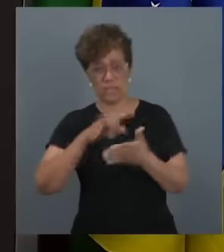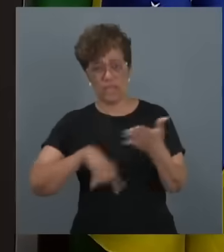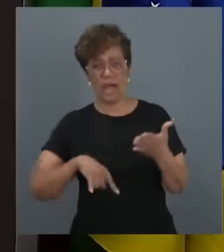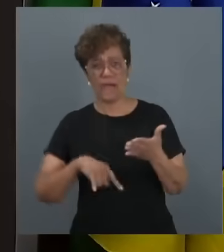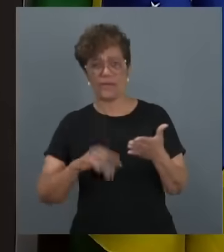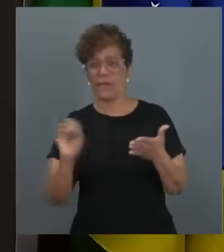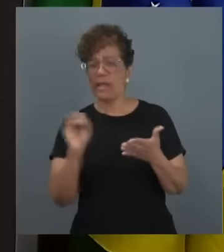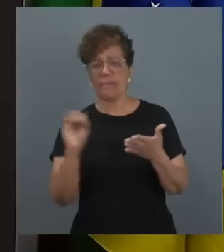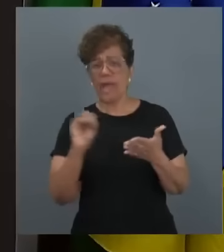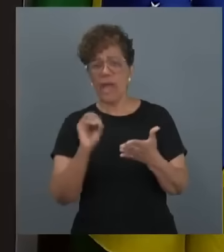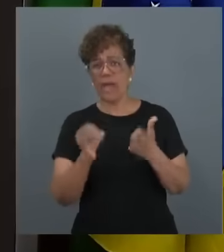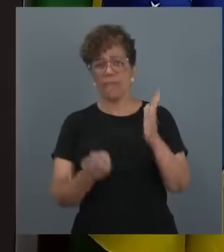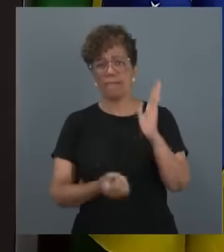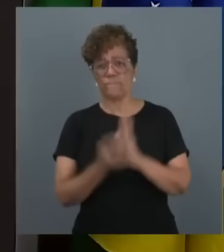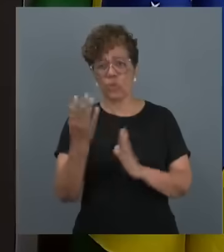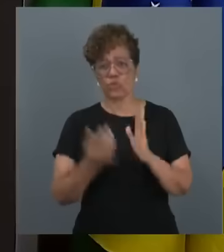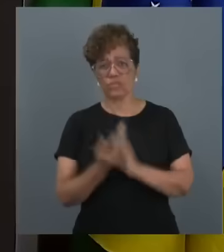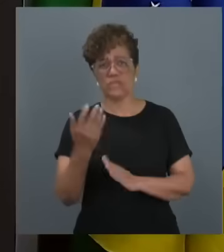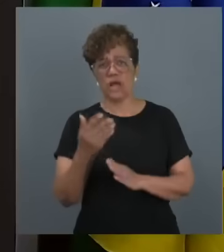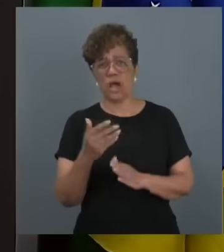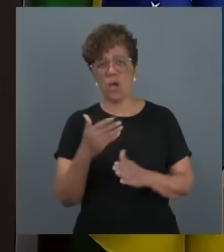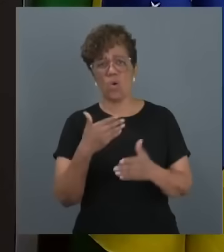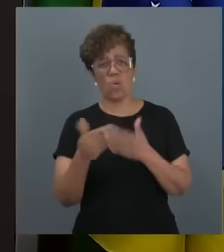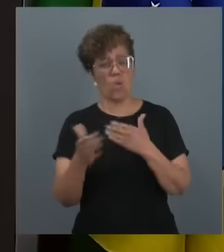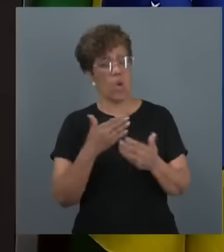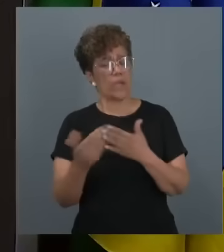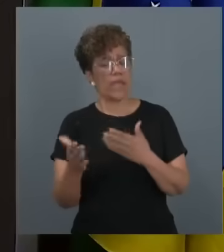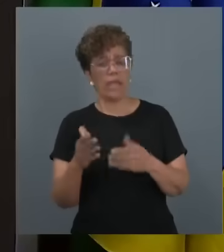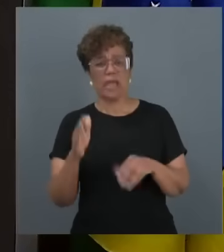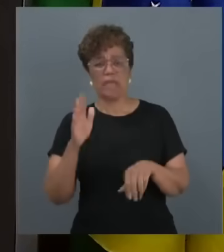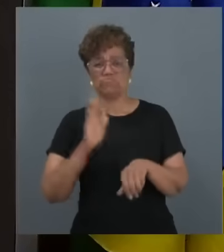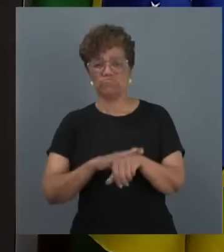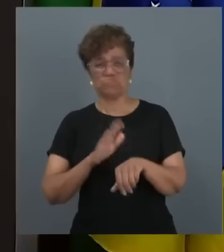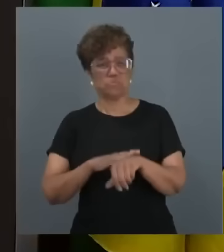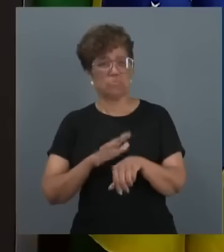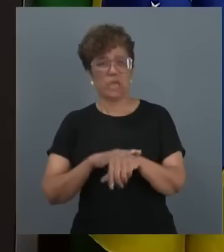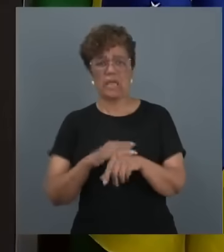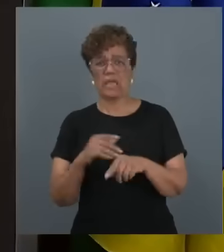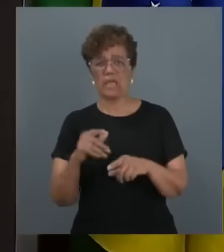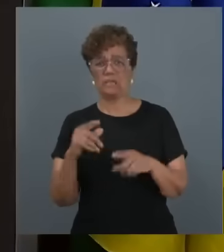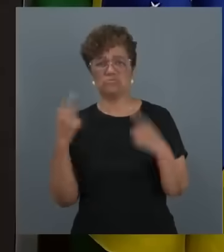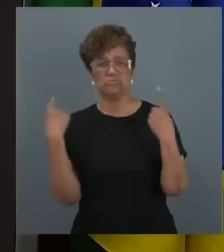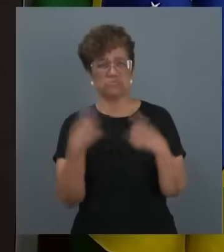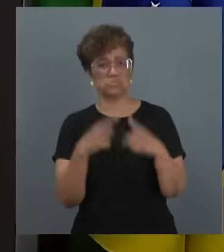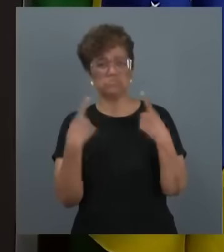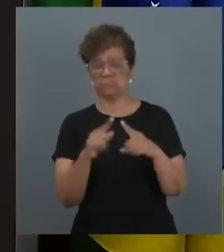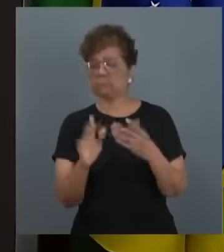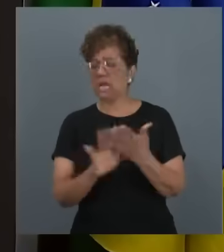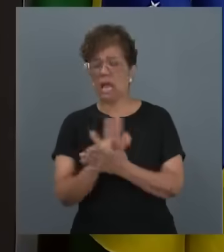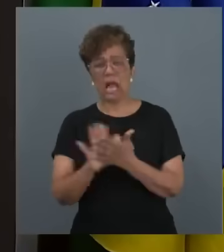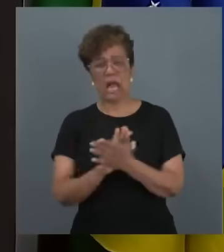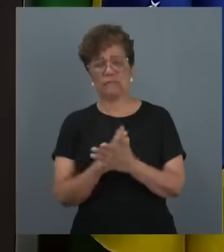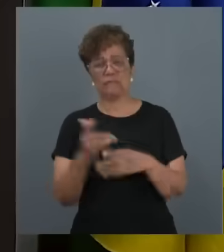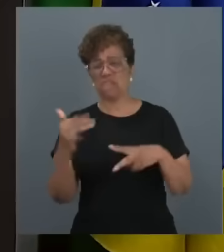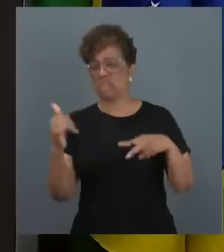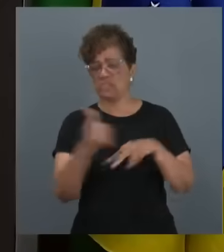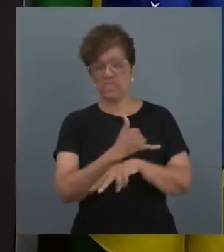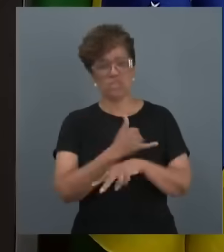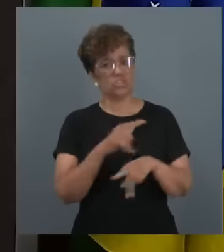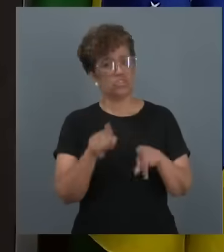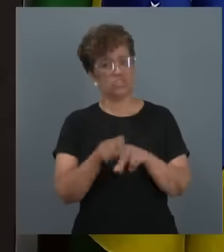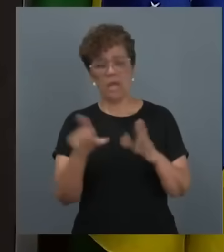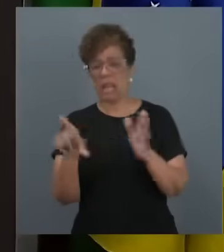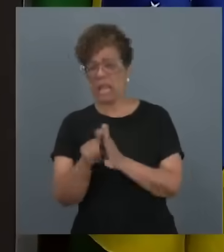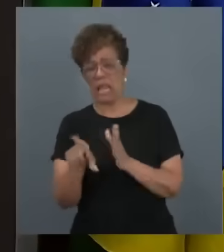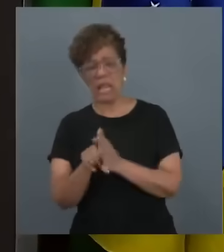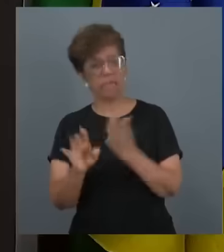dessas produções faz qualquer tipo de apologia ao crime. Não ataca ninguém, nem as vítimas, nem as leis,